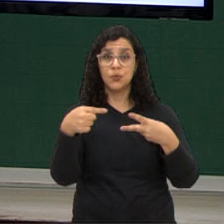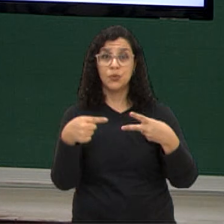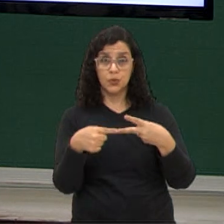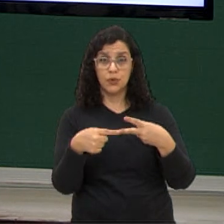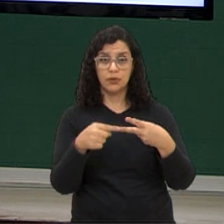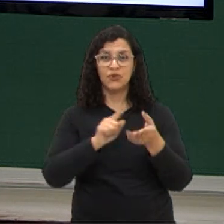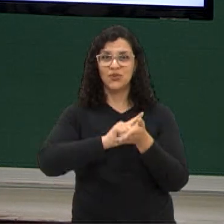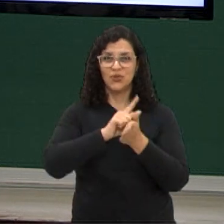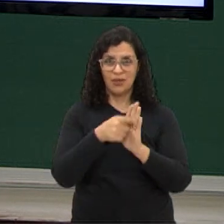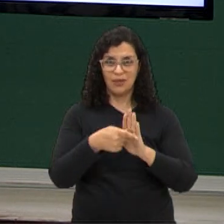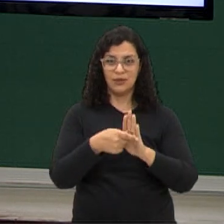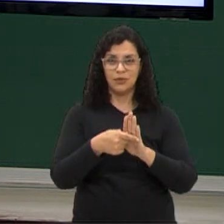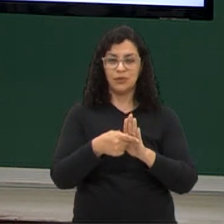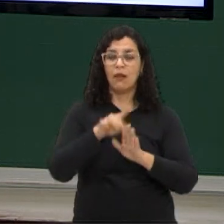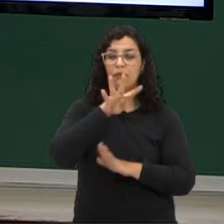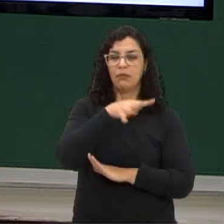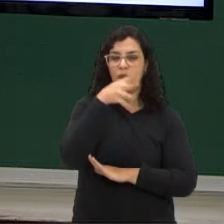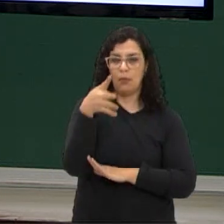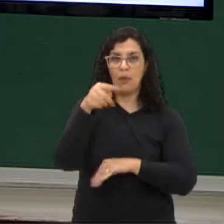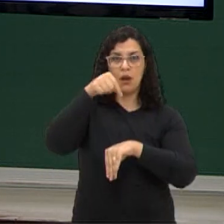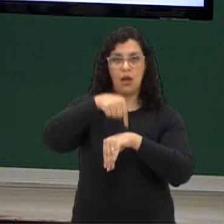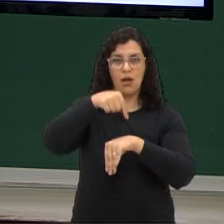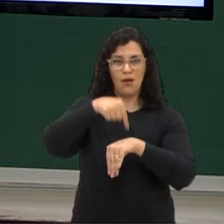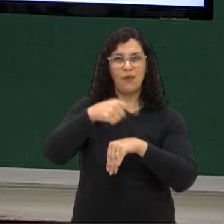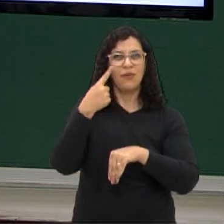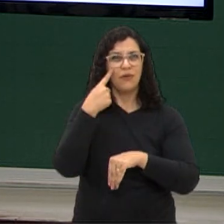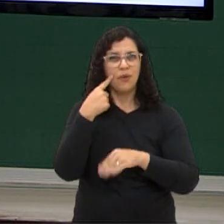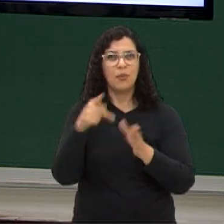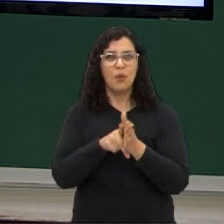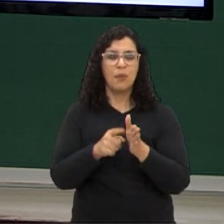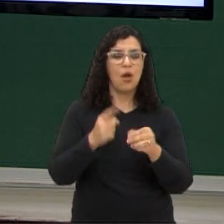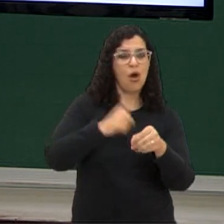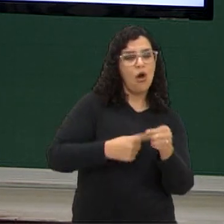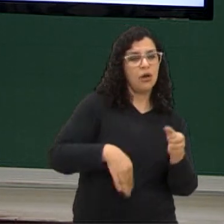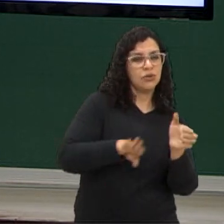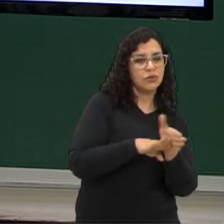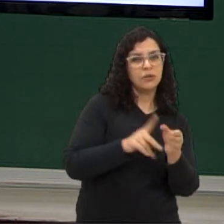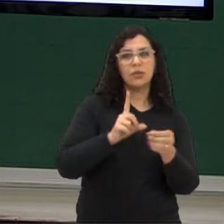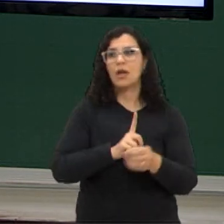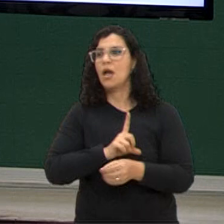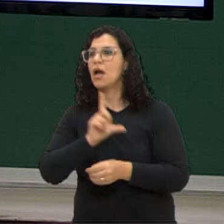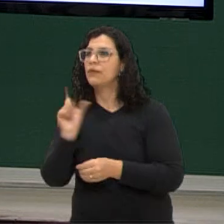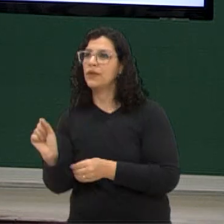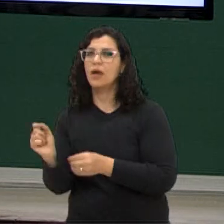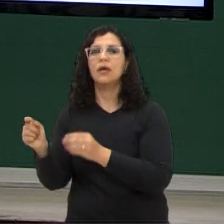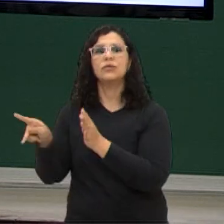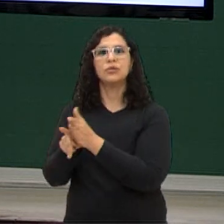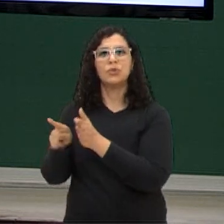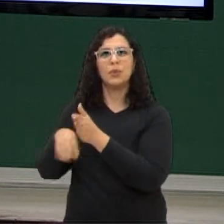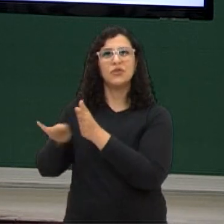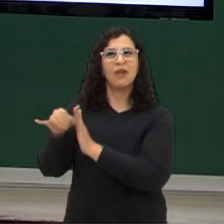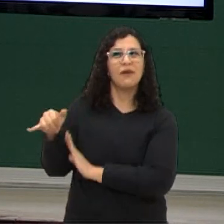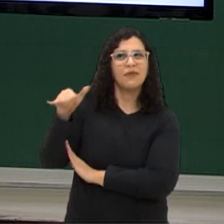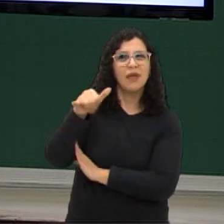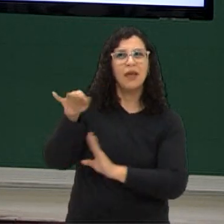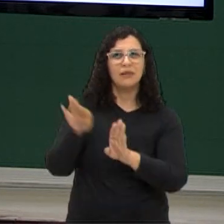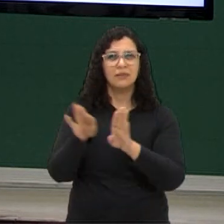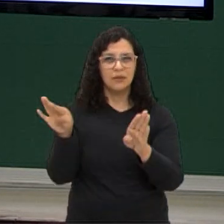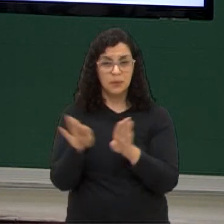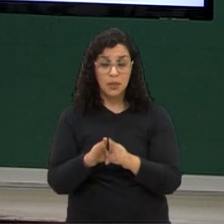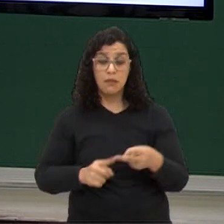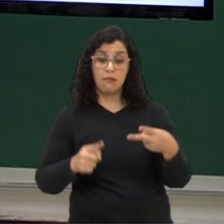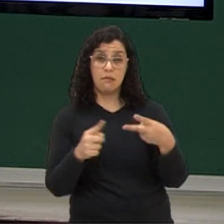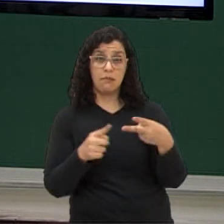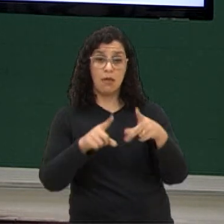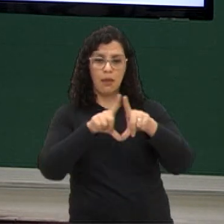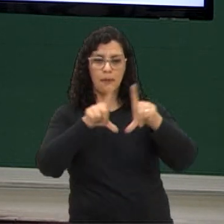dois gêneros, né? Tabela de horários, que vimos as tabelas de horários dos trens e tabela de horário dos voos, né? E o